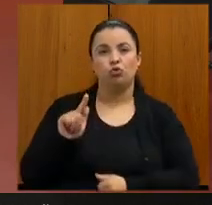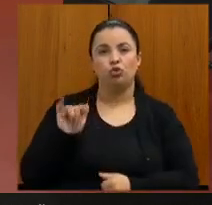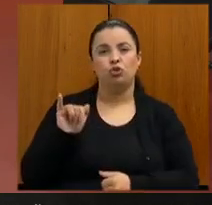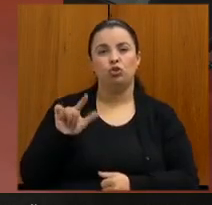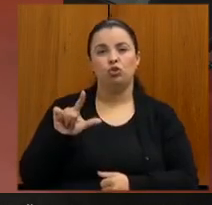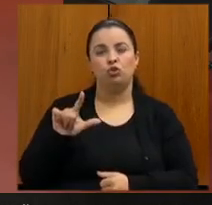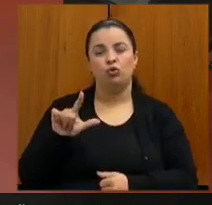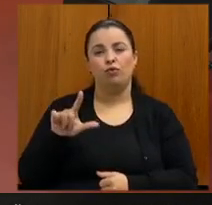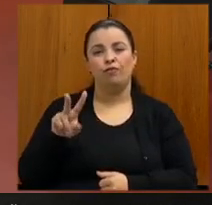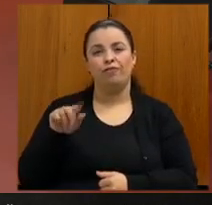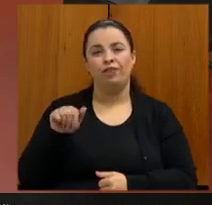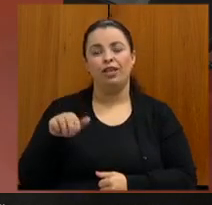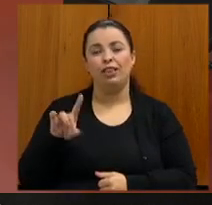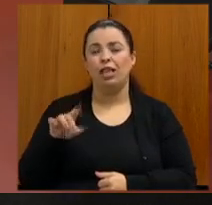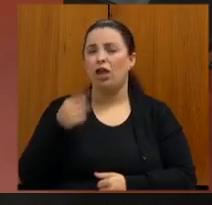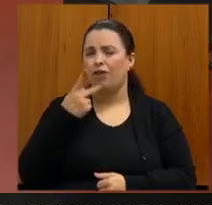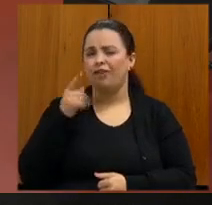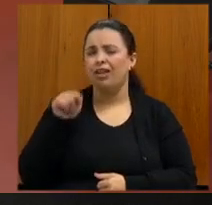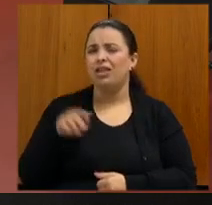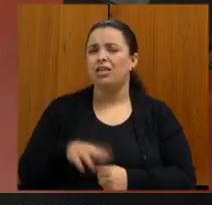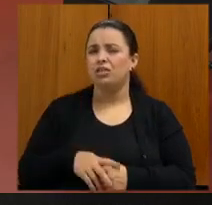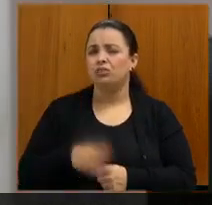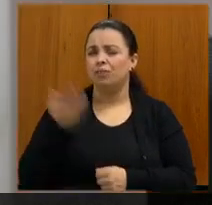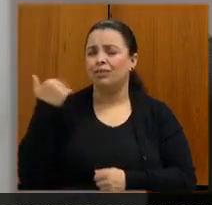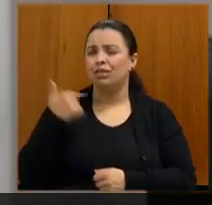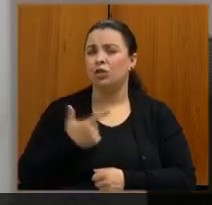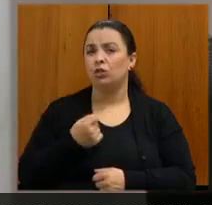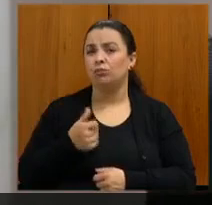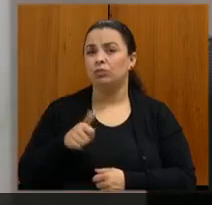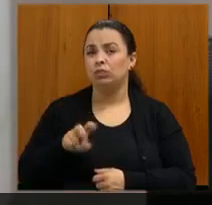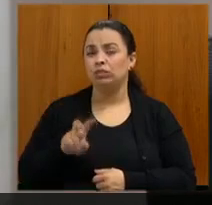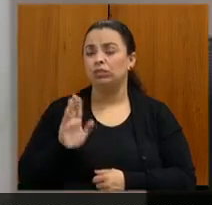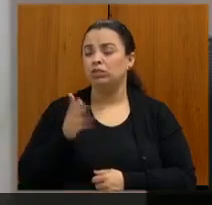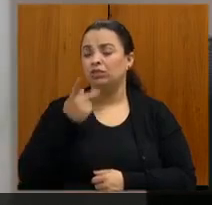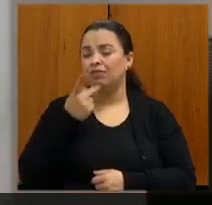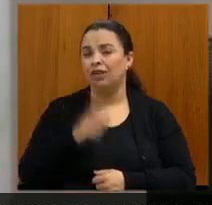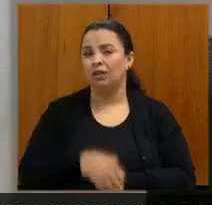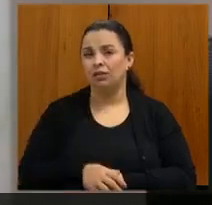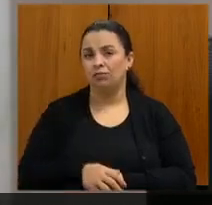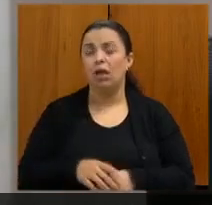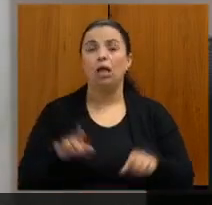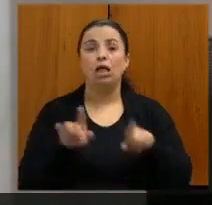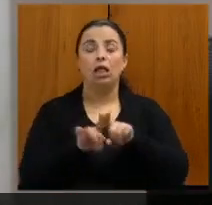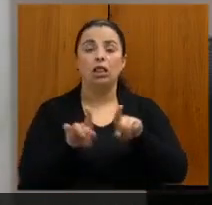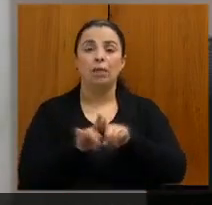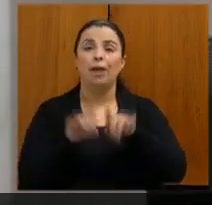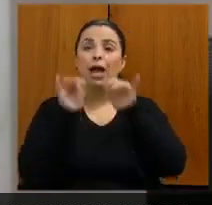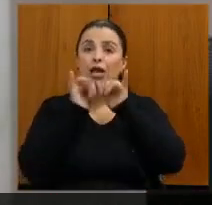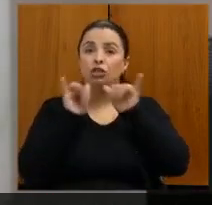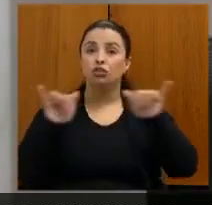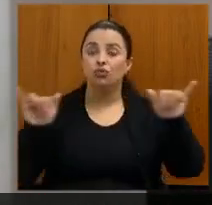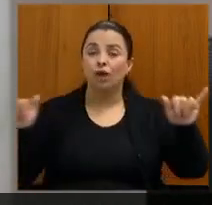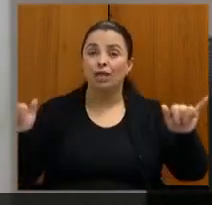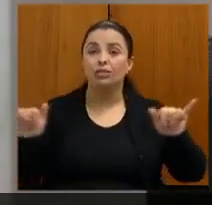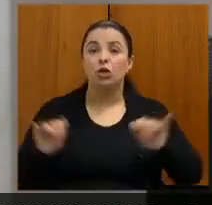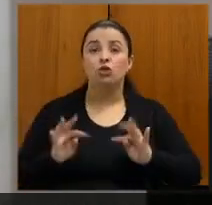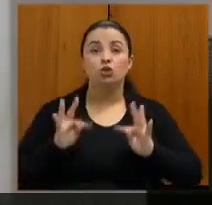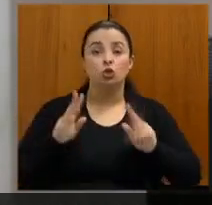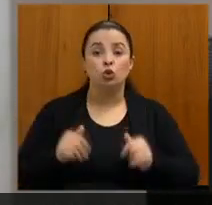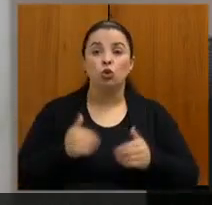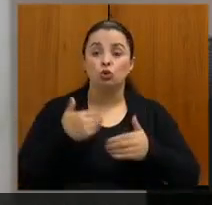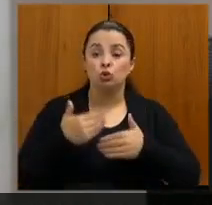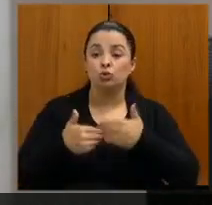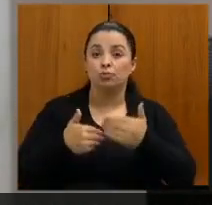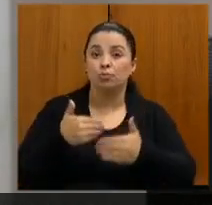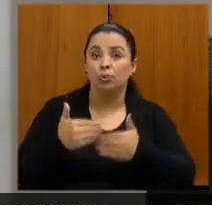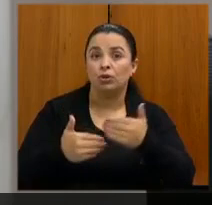2015 outra coisa a divulgação sistemática de todos os processos e atividades